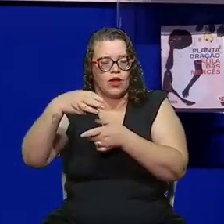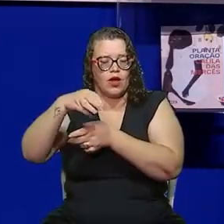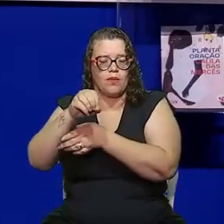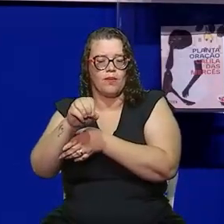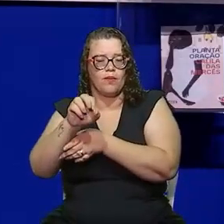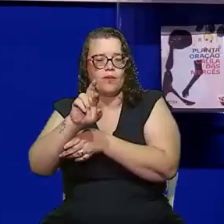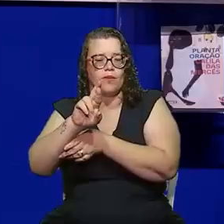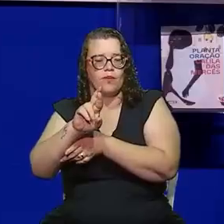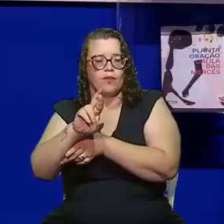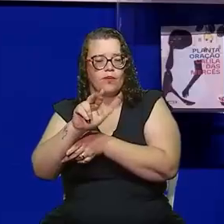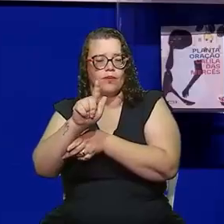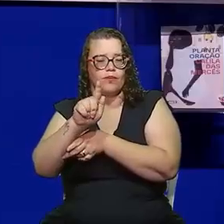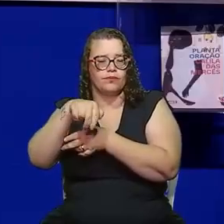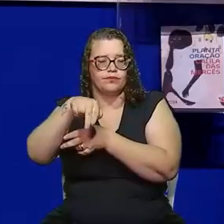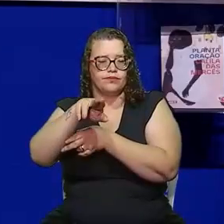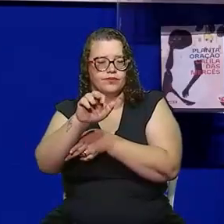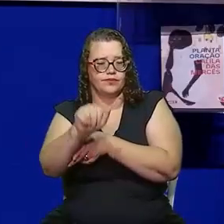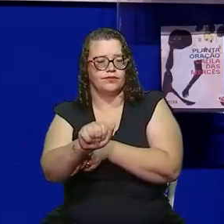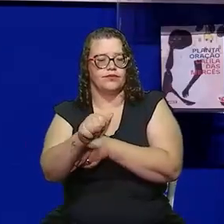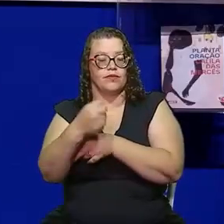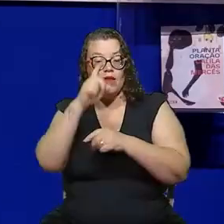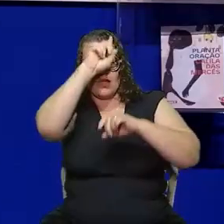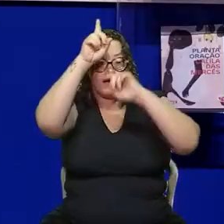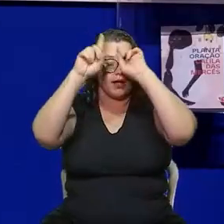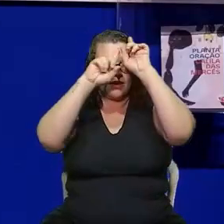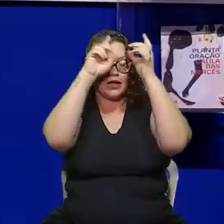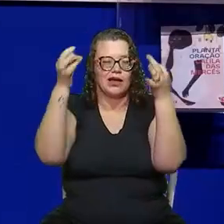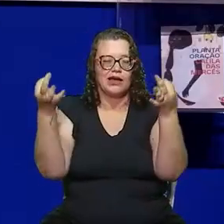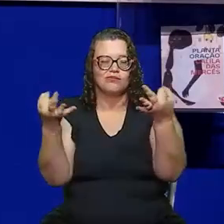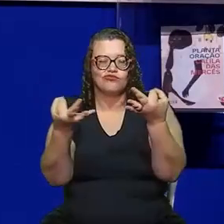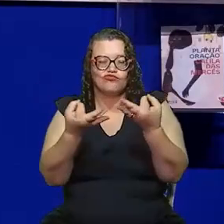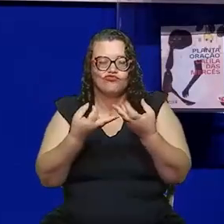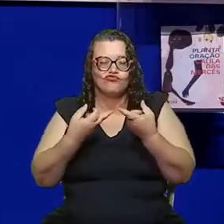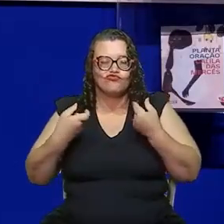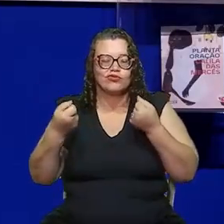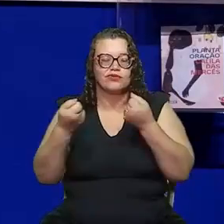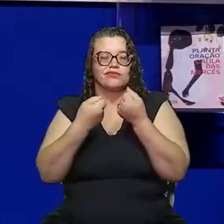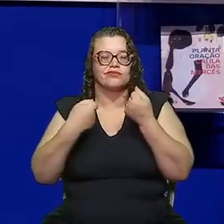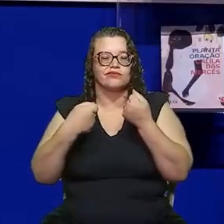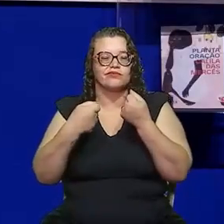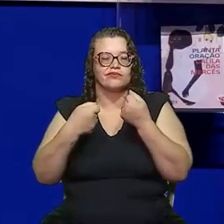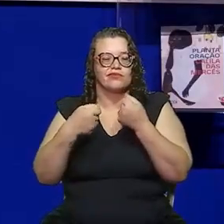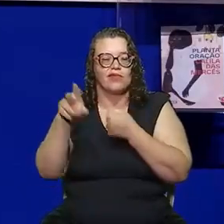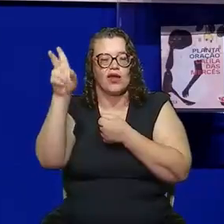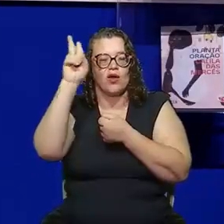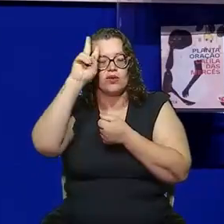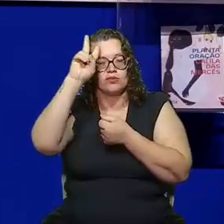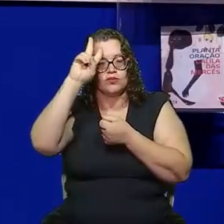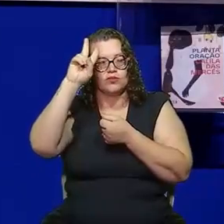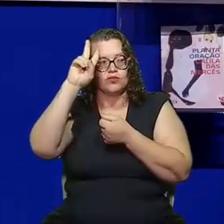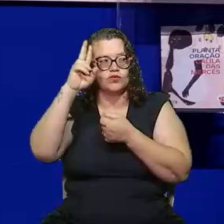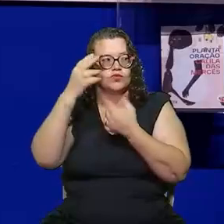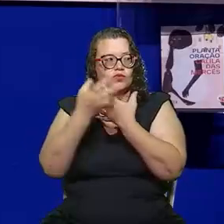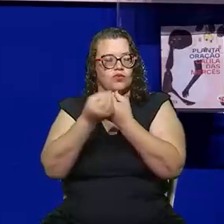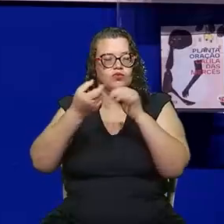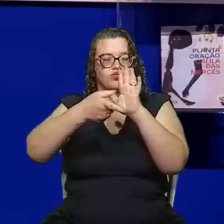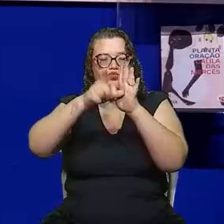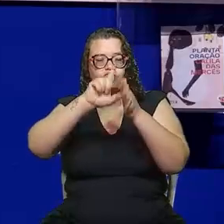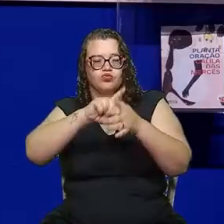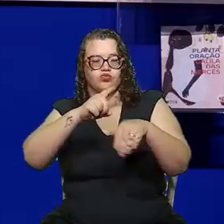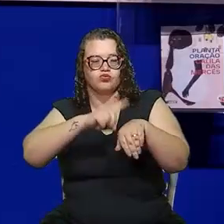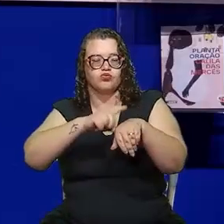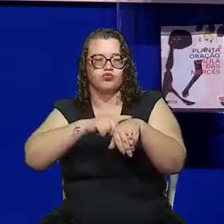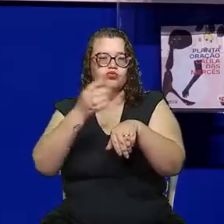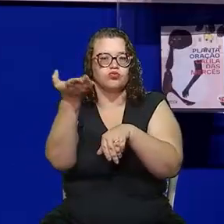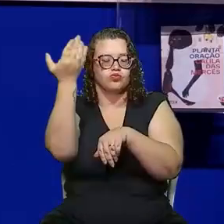Essa ideia dela é genial. Ela concebeu essa história muitos anos atrás. Eu já disse que a nossa vida é uma constante,